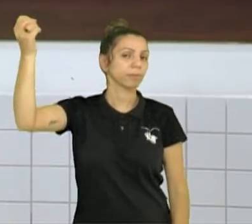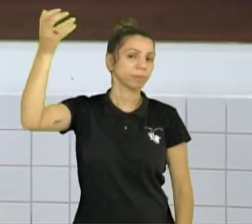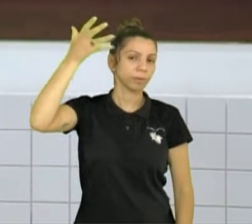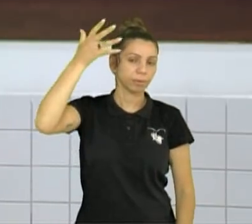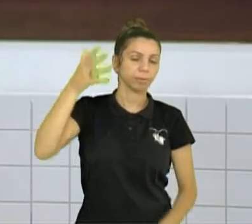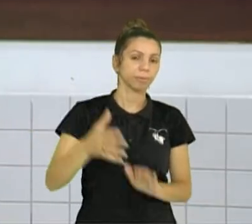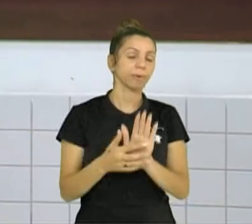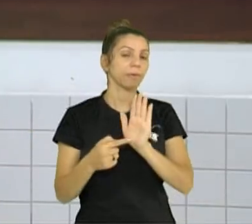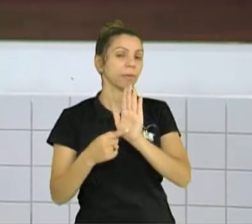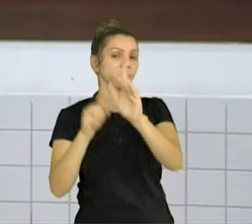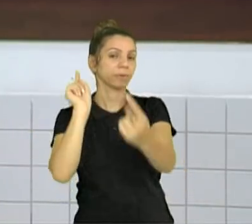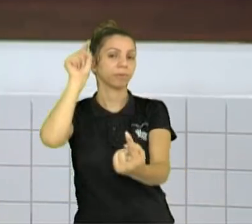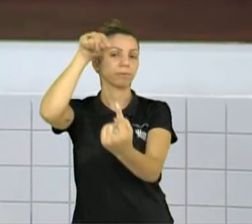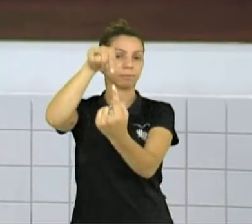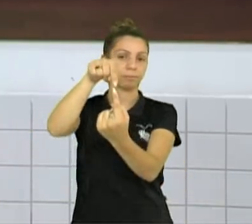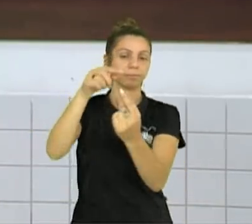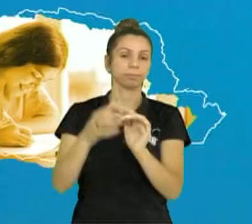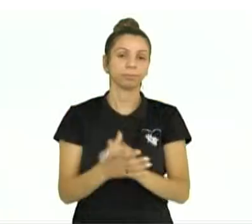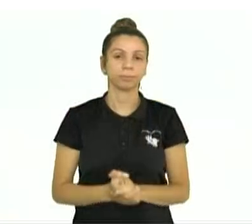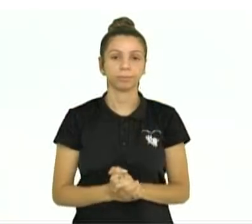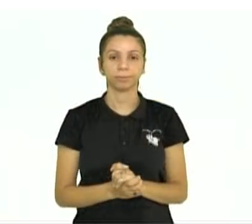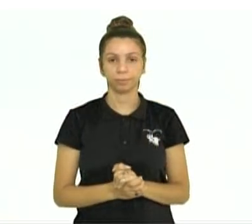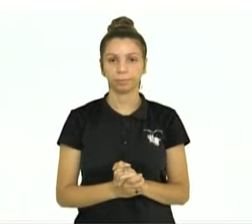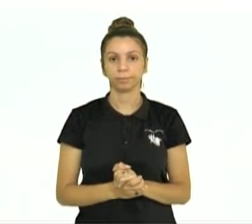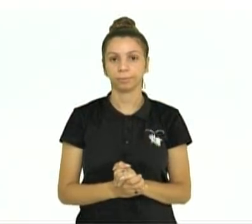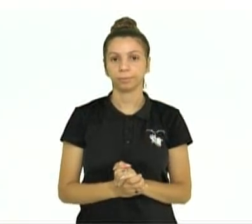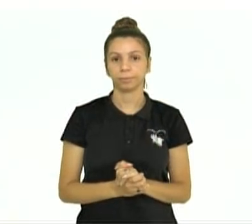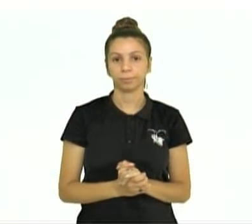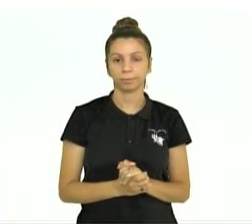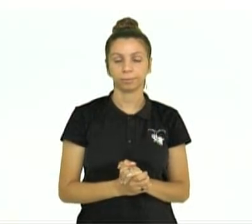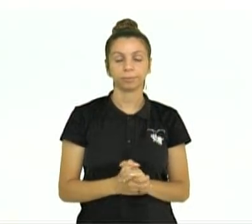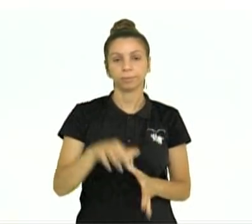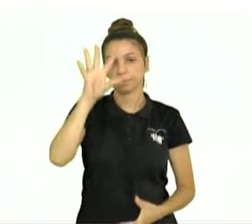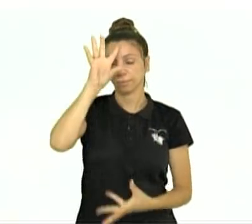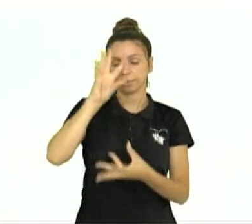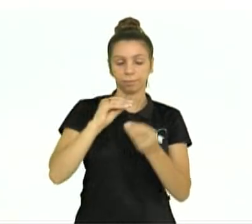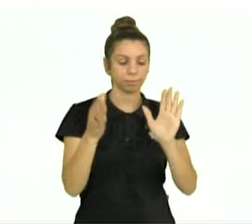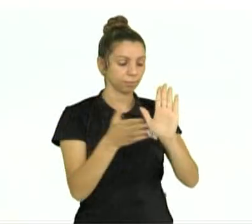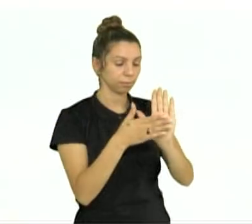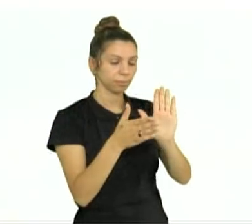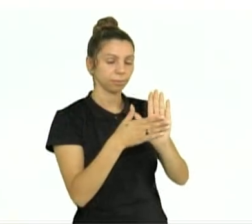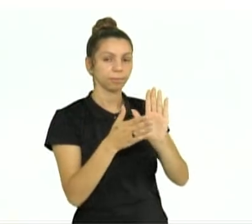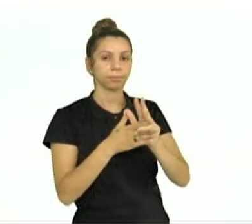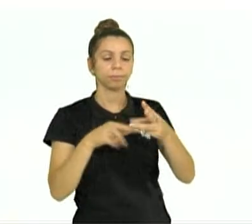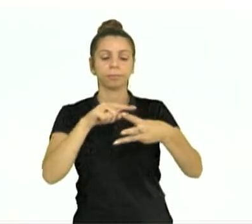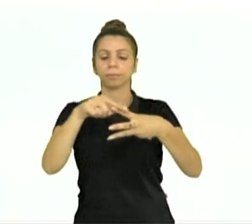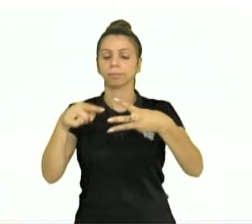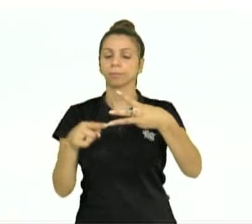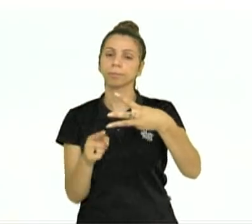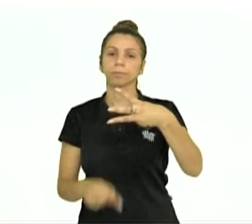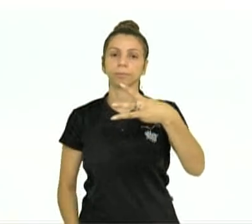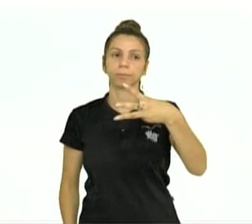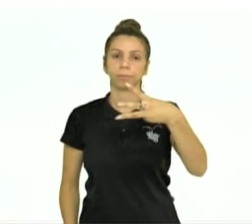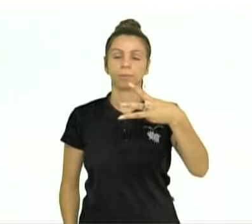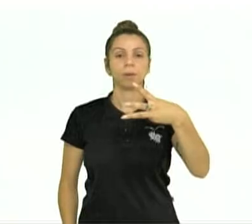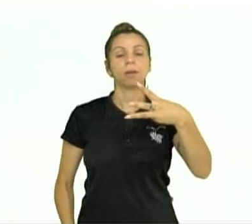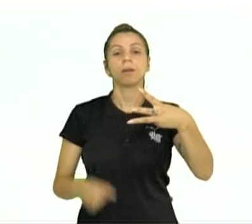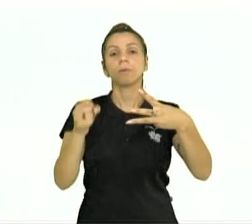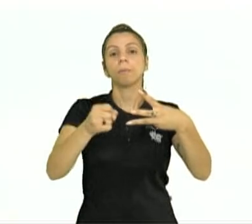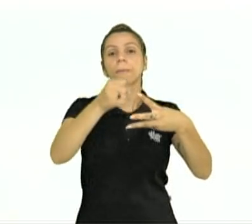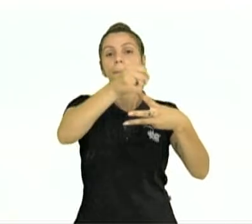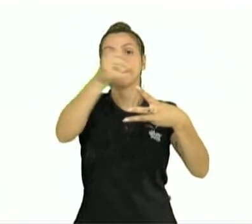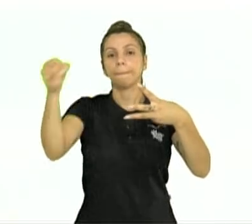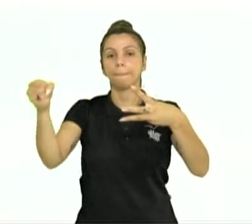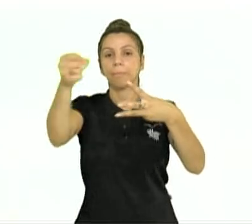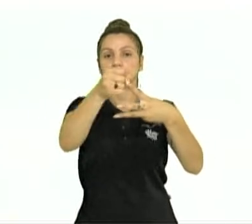Vou apresentar para vocês o objetivo da nossa aula, embarque nessa. Compreender a proposta de tripartição. O que é isso, professor? De três, né? Três poderes.